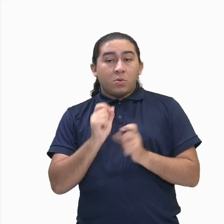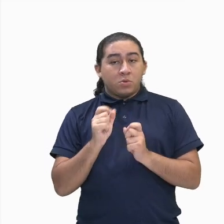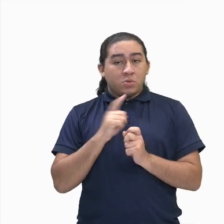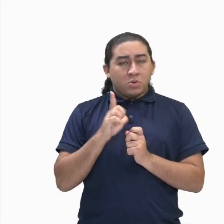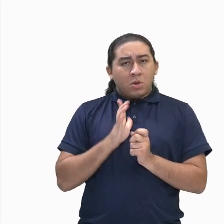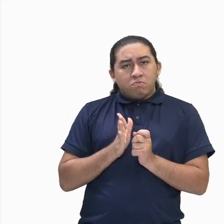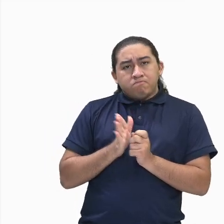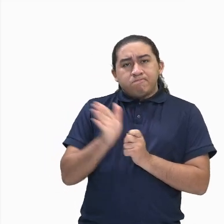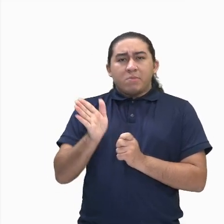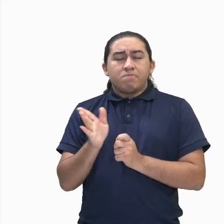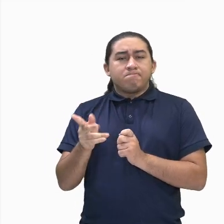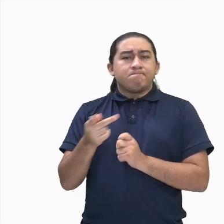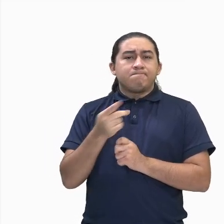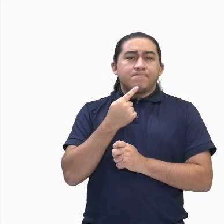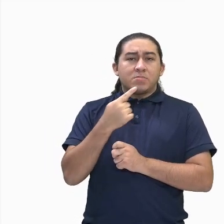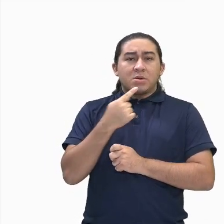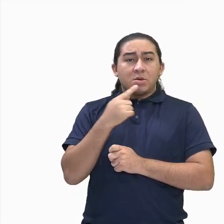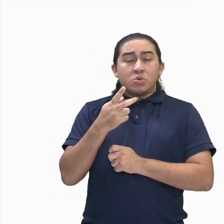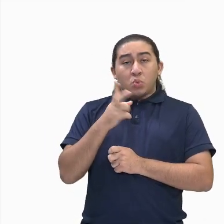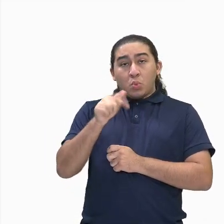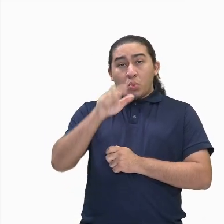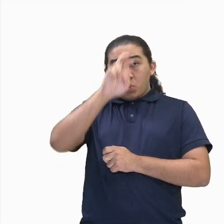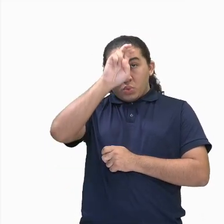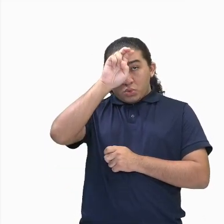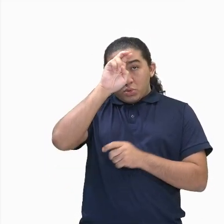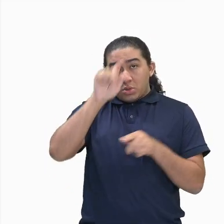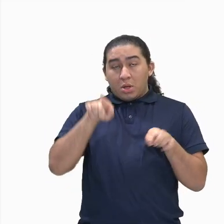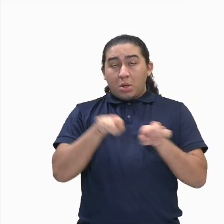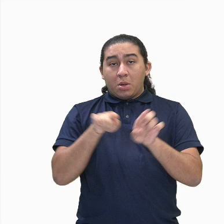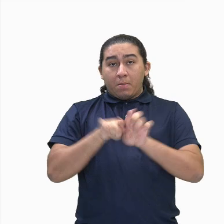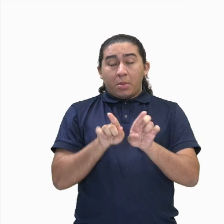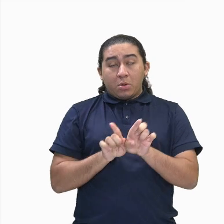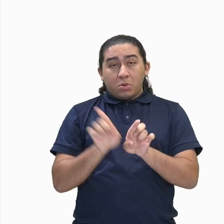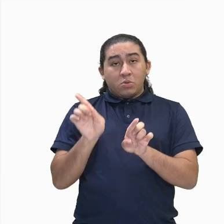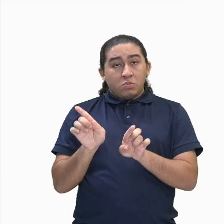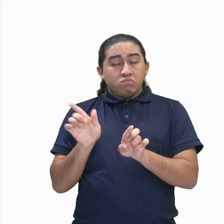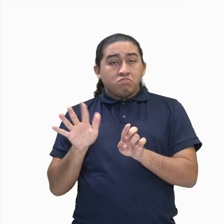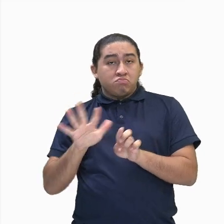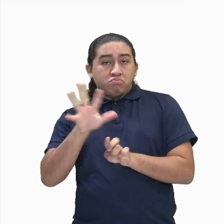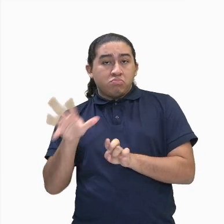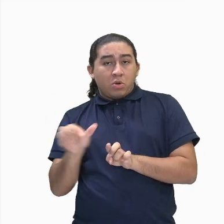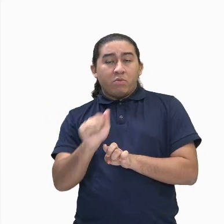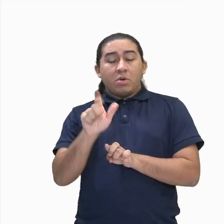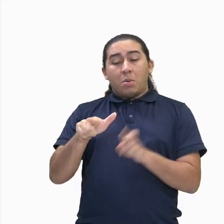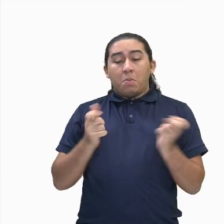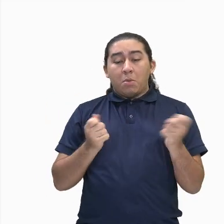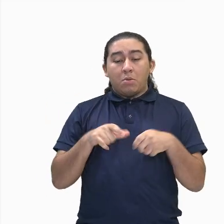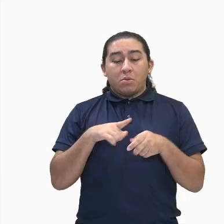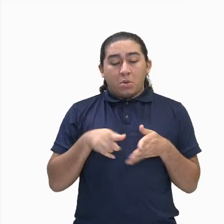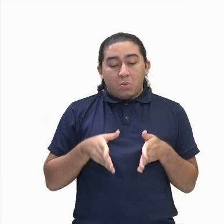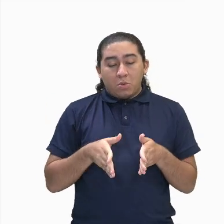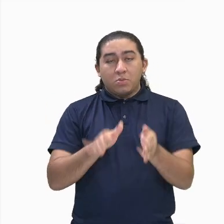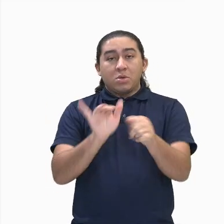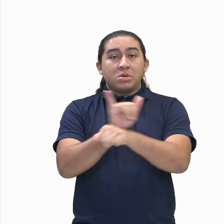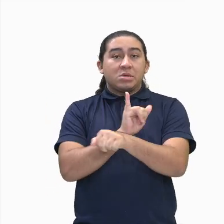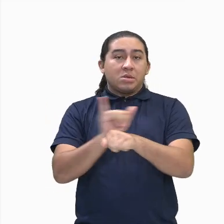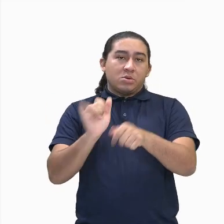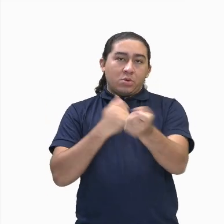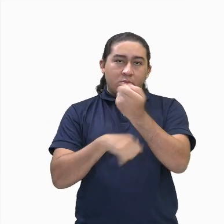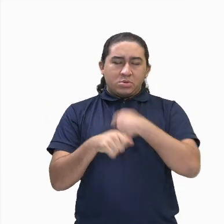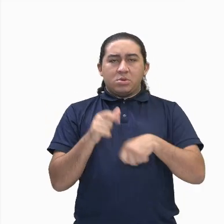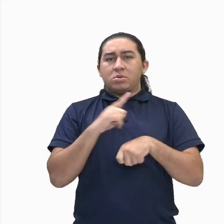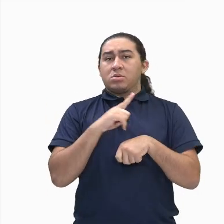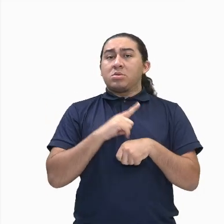ali perto do Egito, e também para o interior, ela se tornava fácil uma rota comercial preferida por muita